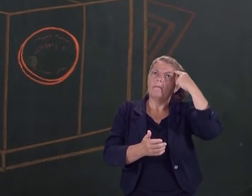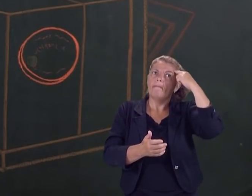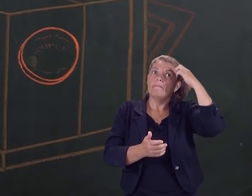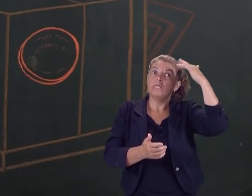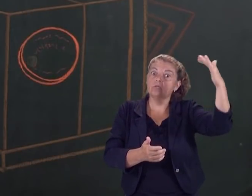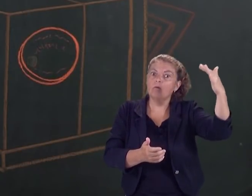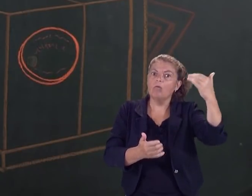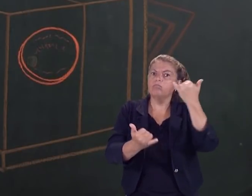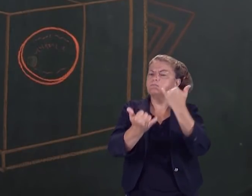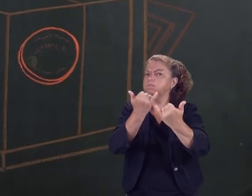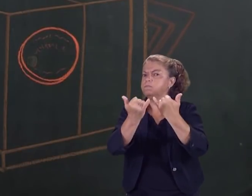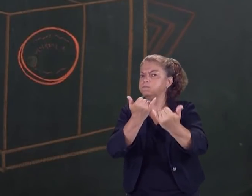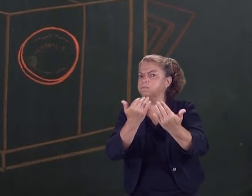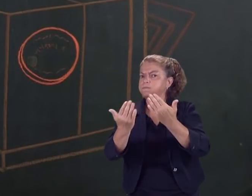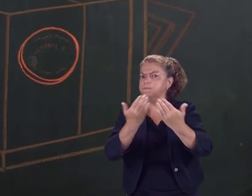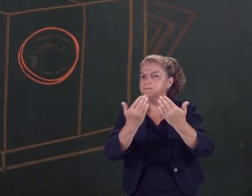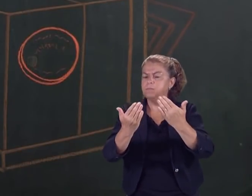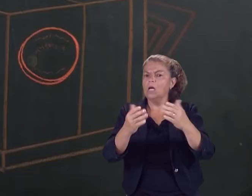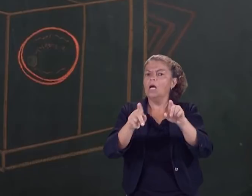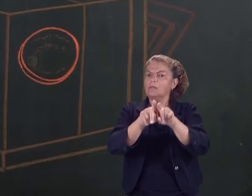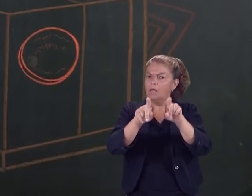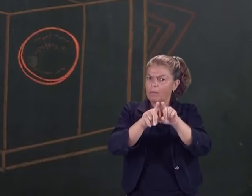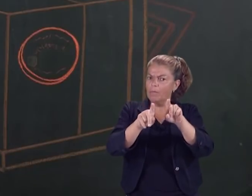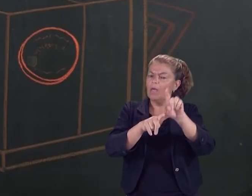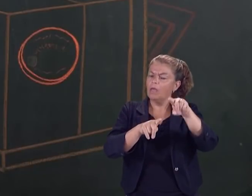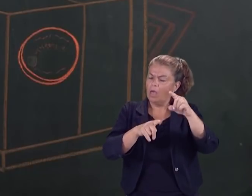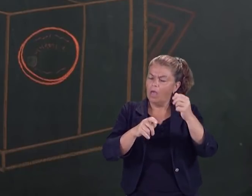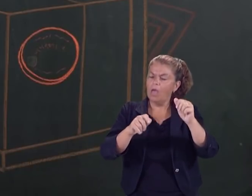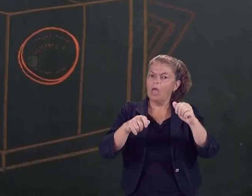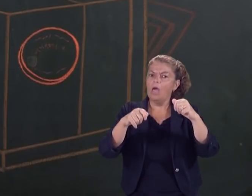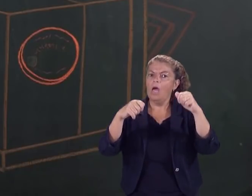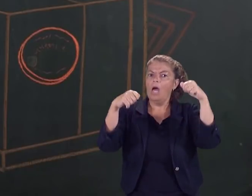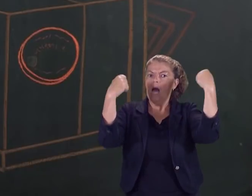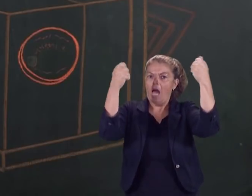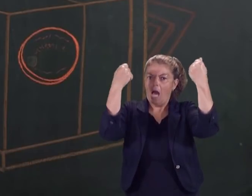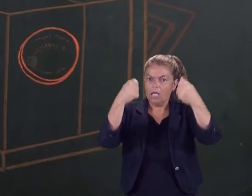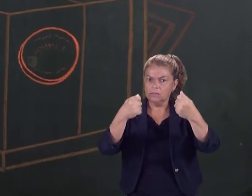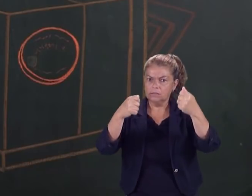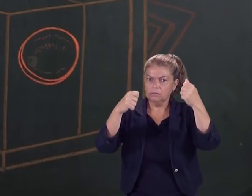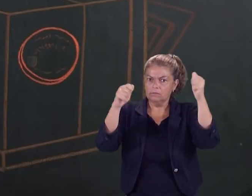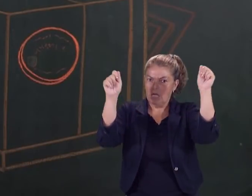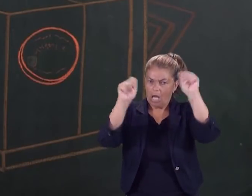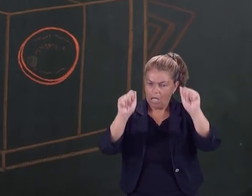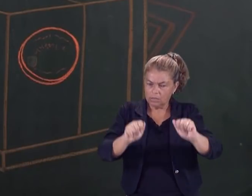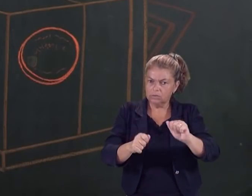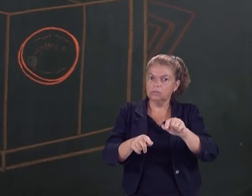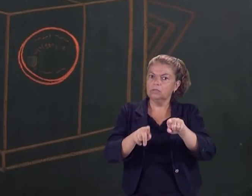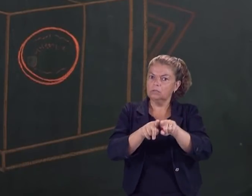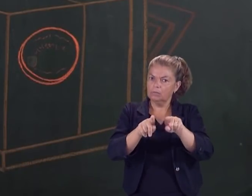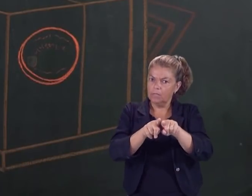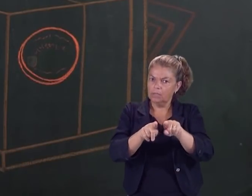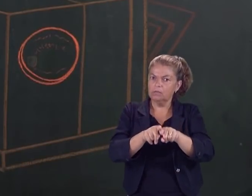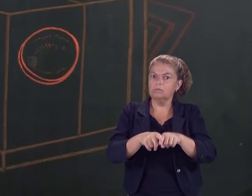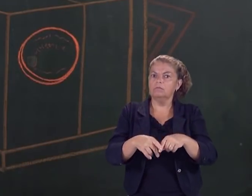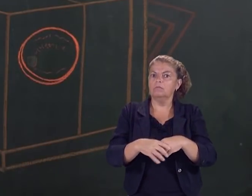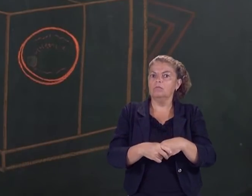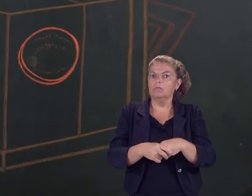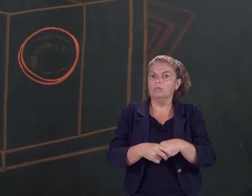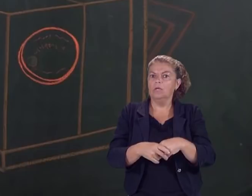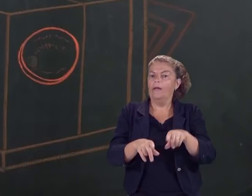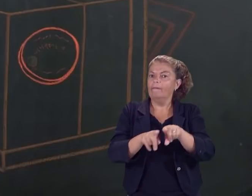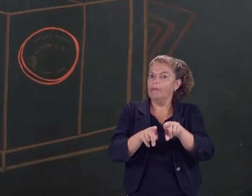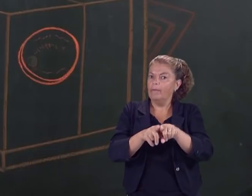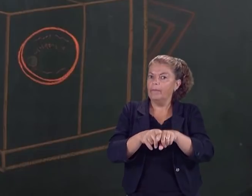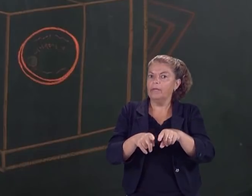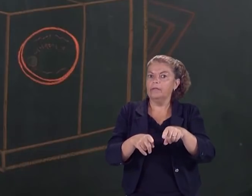O movimento impressionista, ele mostra lá pinceladas muito grosseiras, marcadas, e é um rompimento com a realidade. Se preocupa muito mais